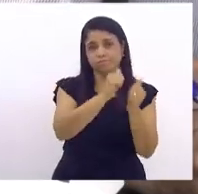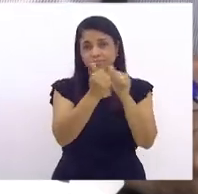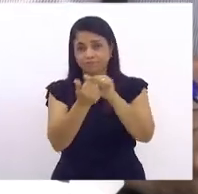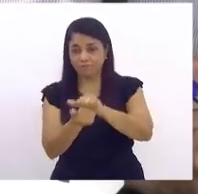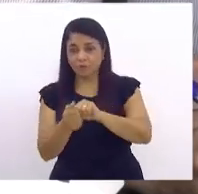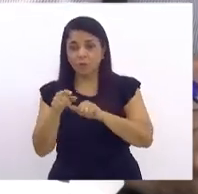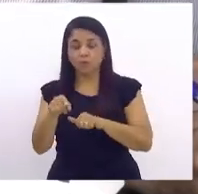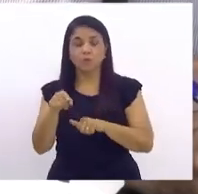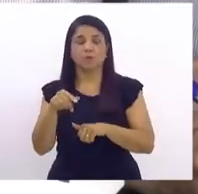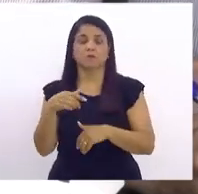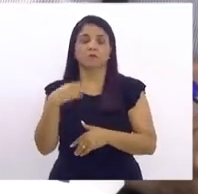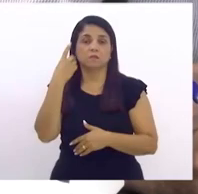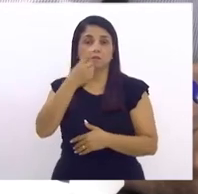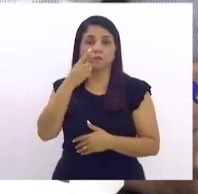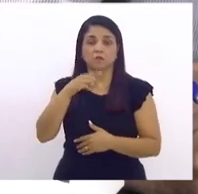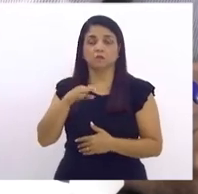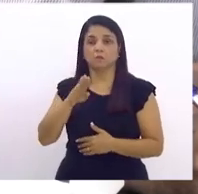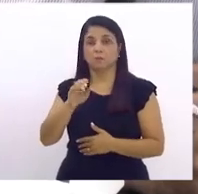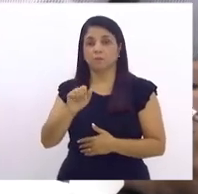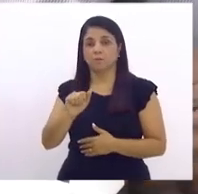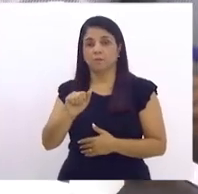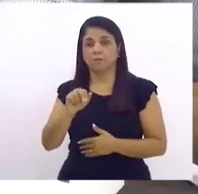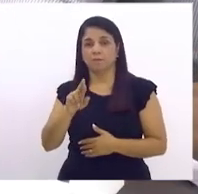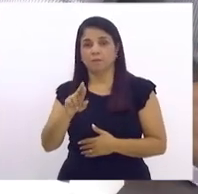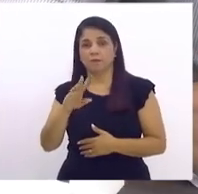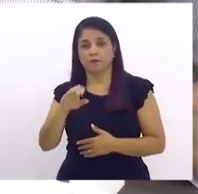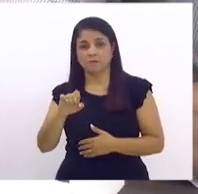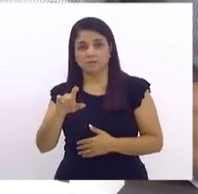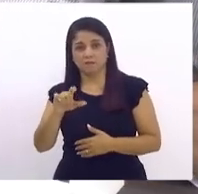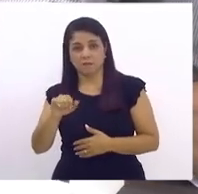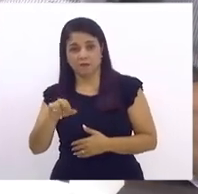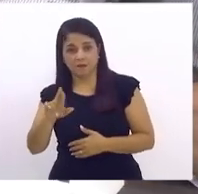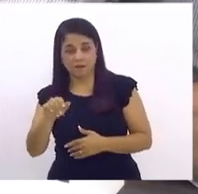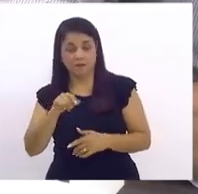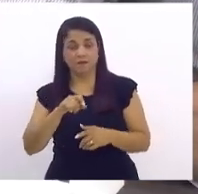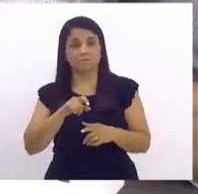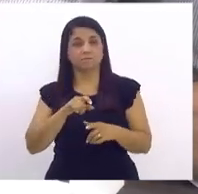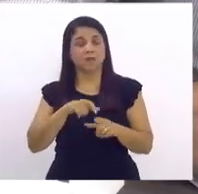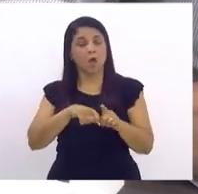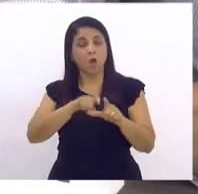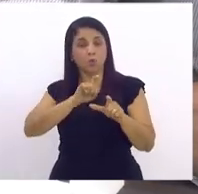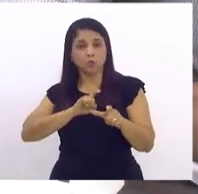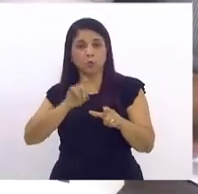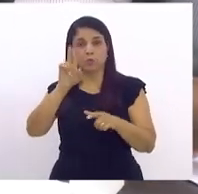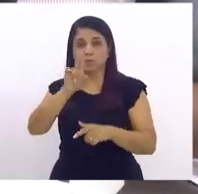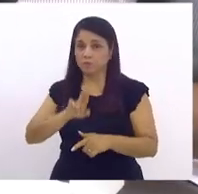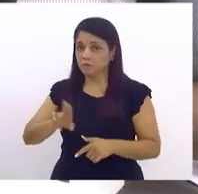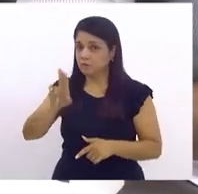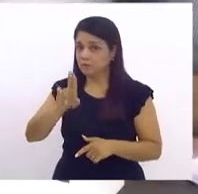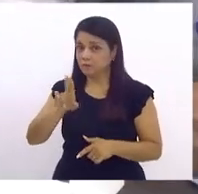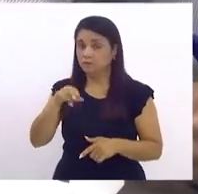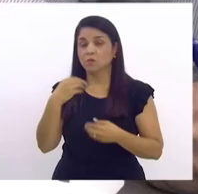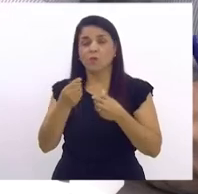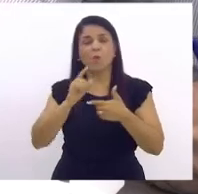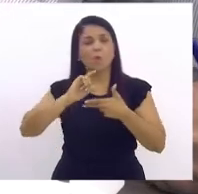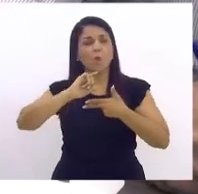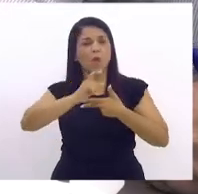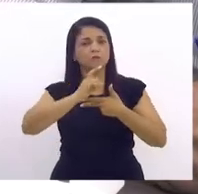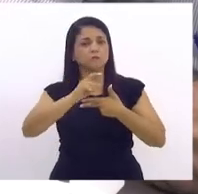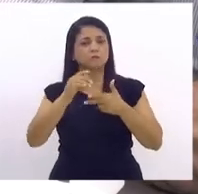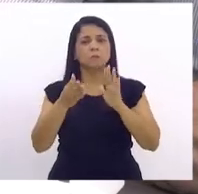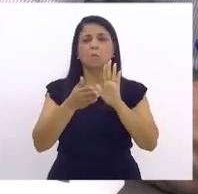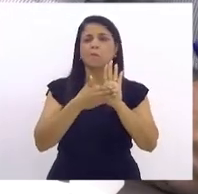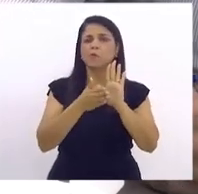deputado Rodrigo Bacelar ao princípio da autonomia universitária. Quer dizer, de que maneira o Executivo pode